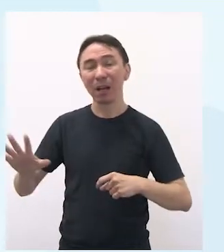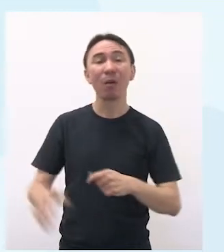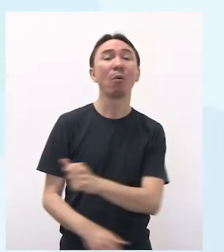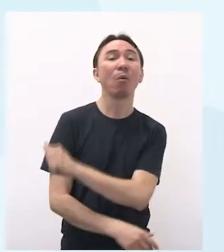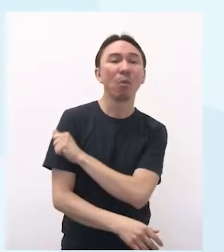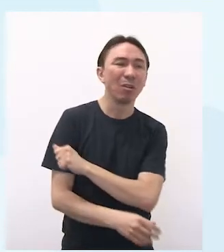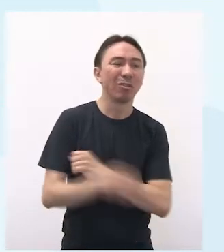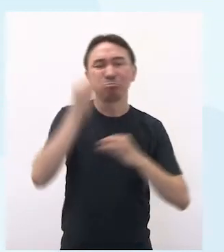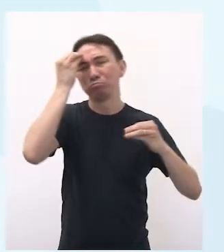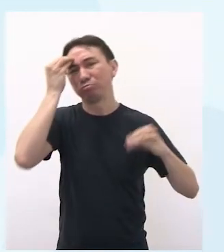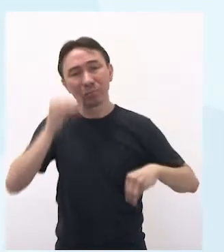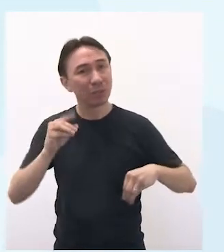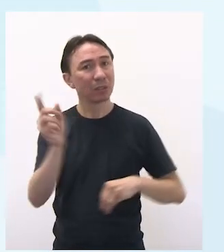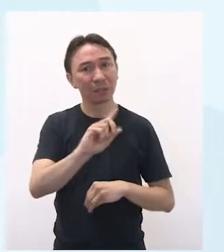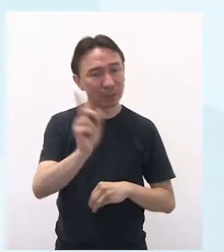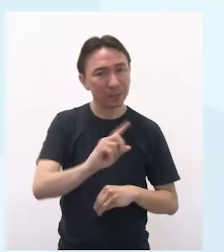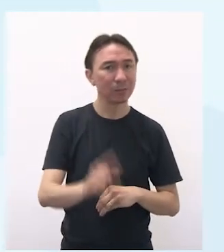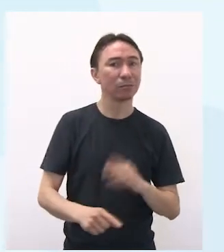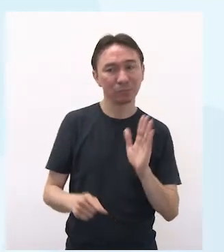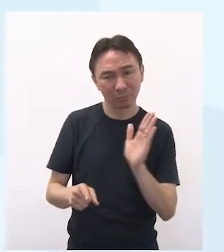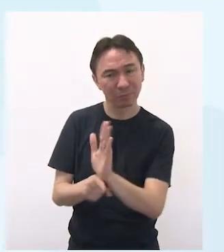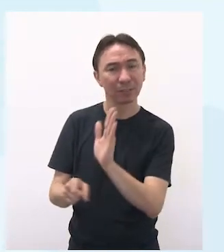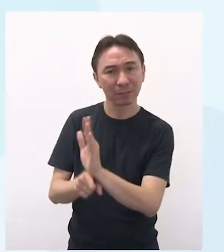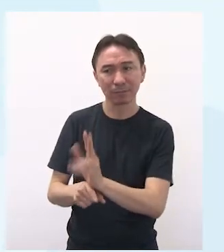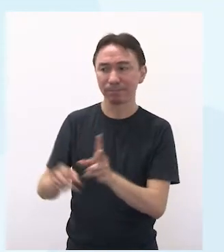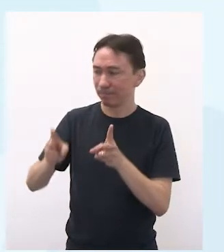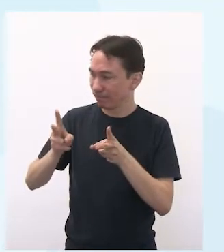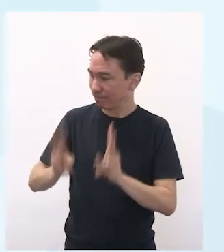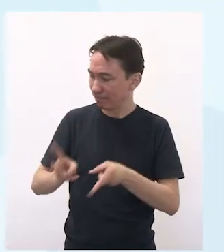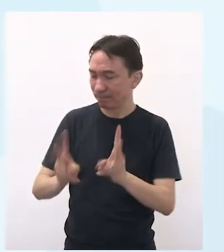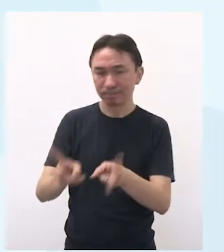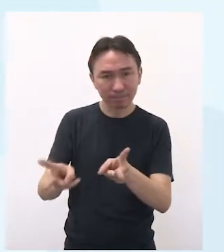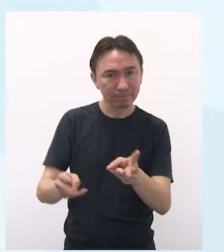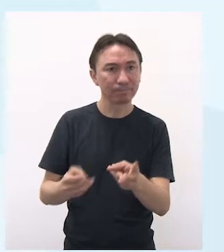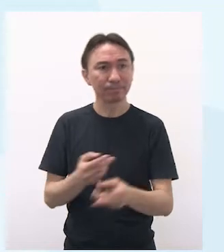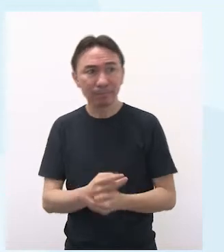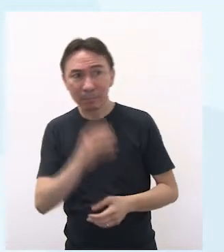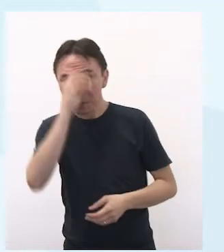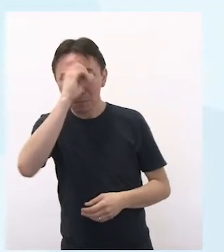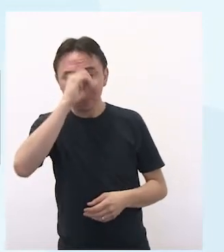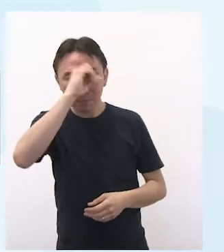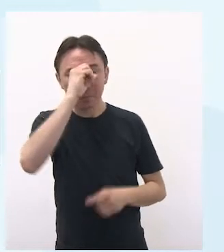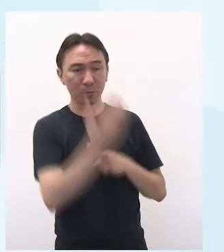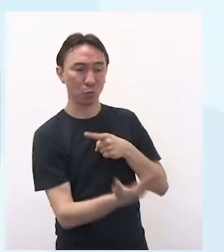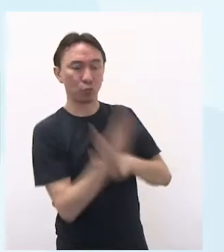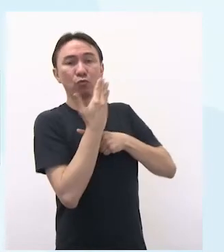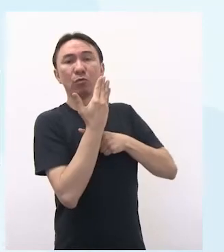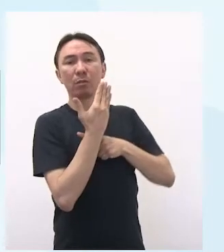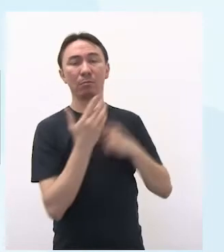possamos oferecer para ele todo o apoio na sua aprendizagem. Próximo.